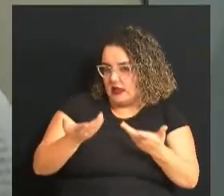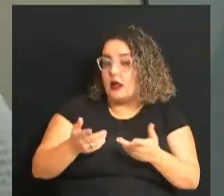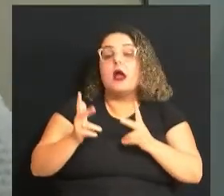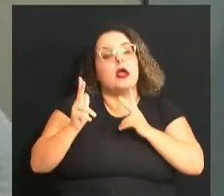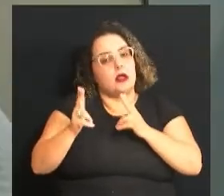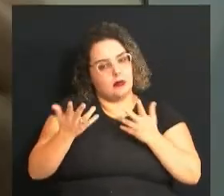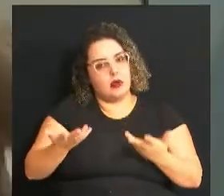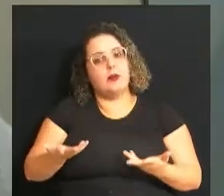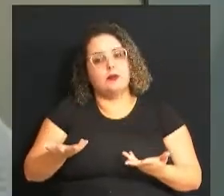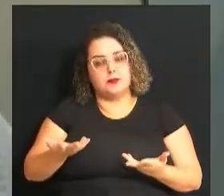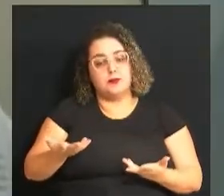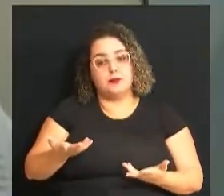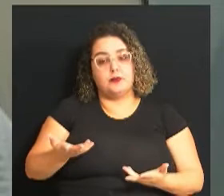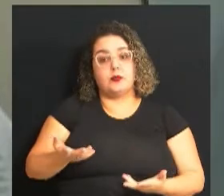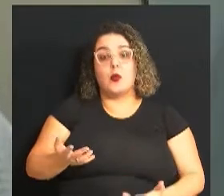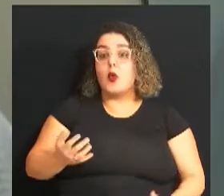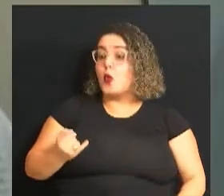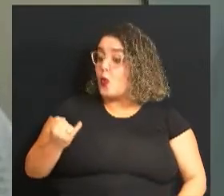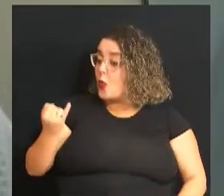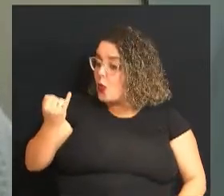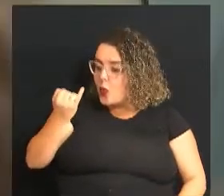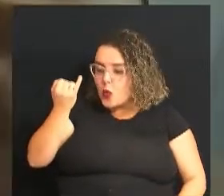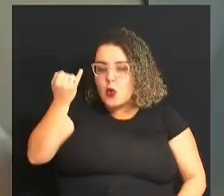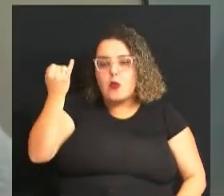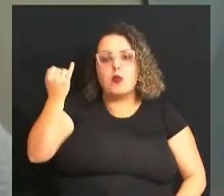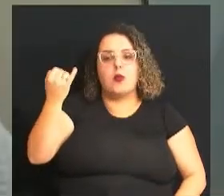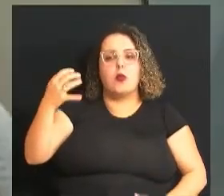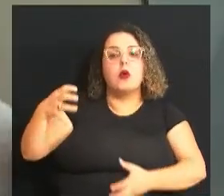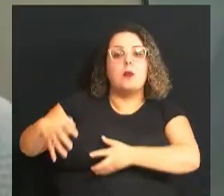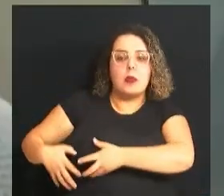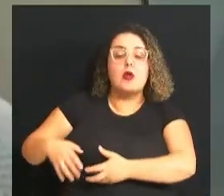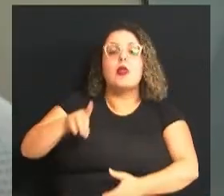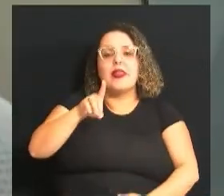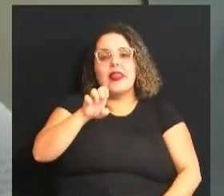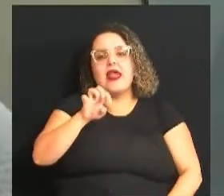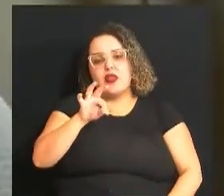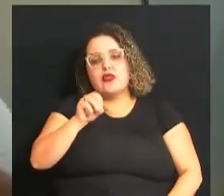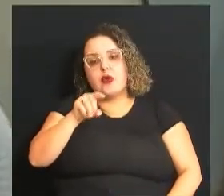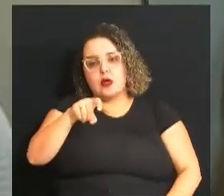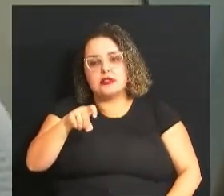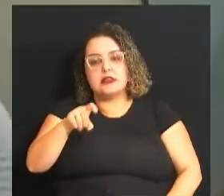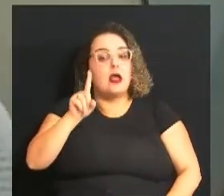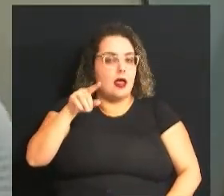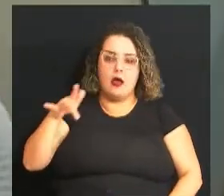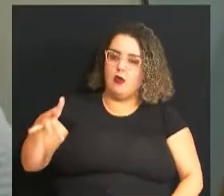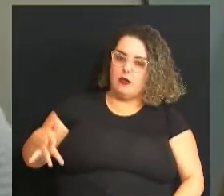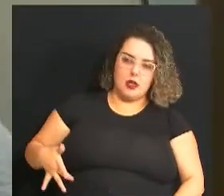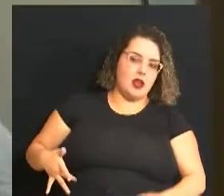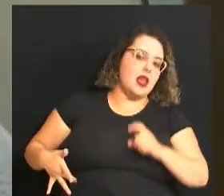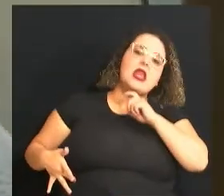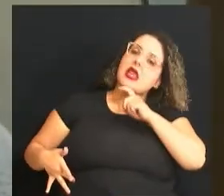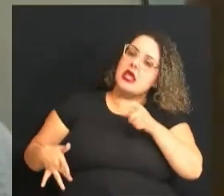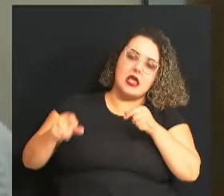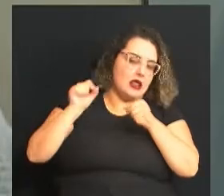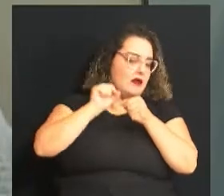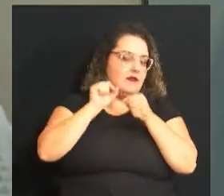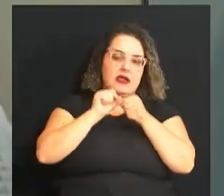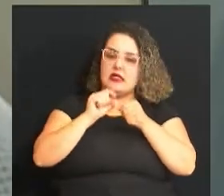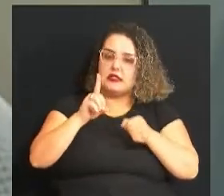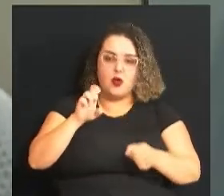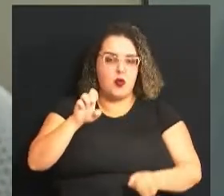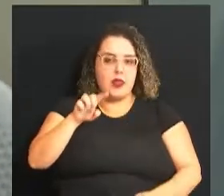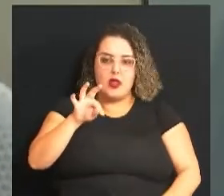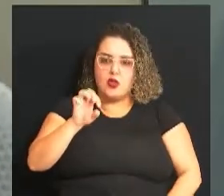o grande órgão responsável pelo detox é o fígado. Ninguém mais é capaz de fazer um detox que não o